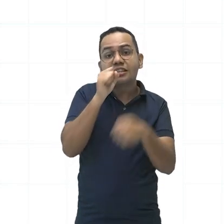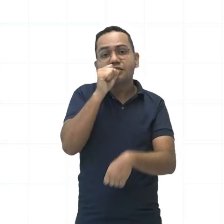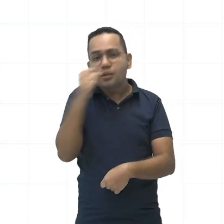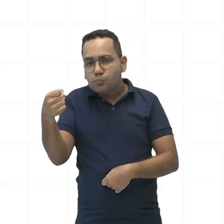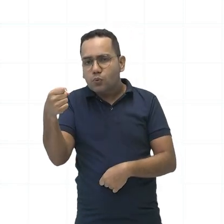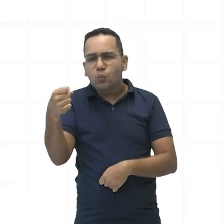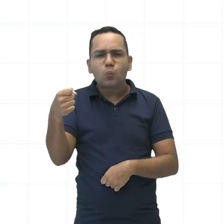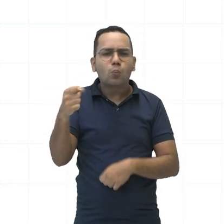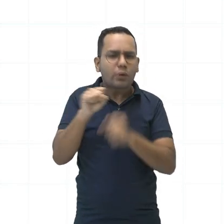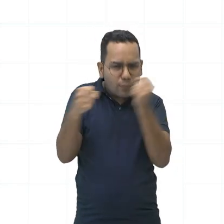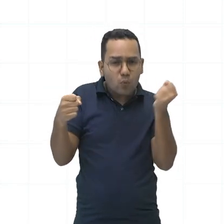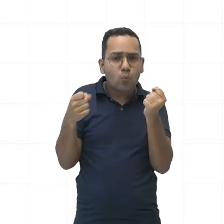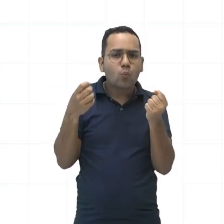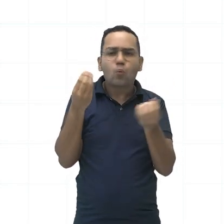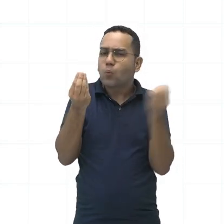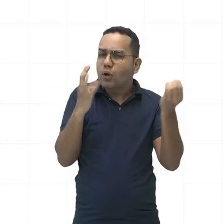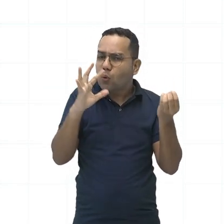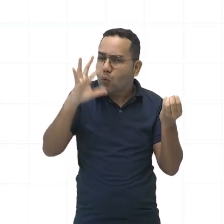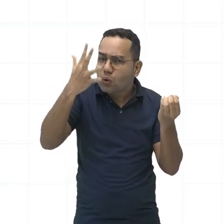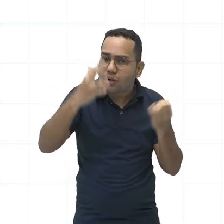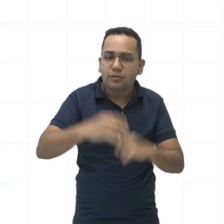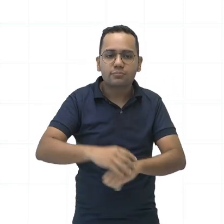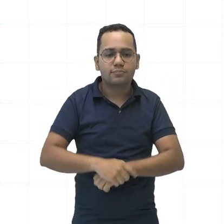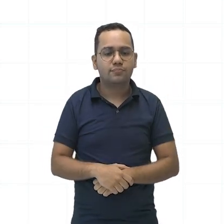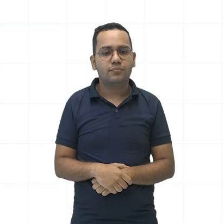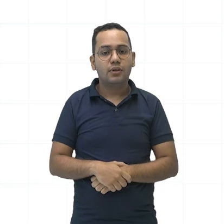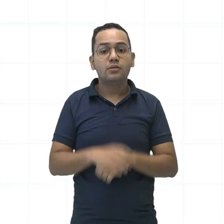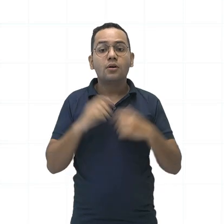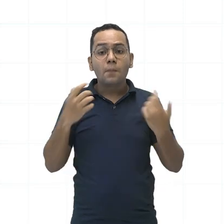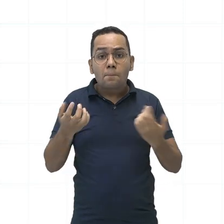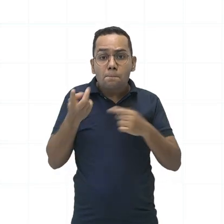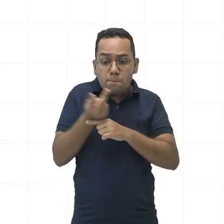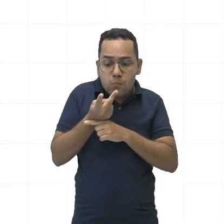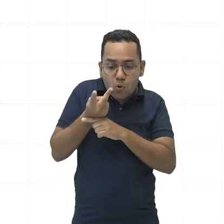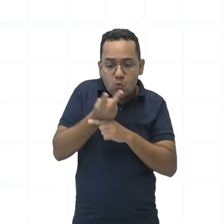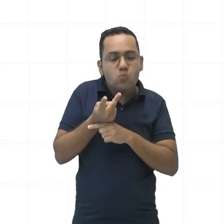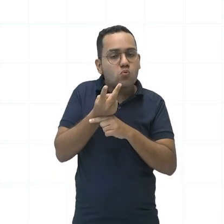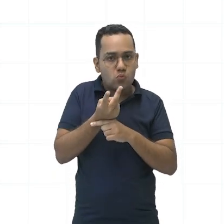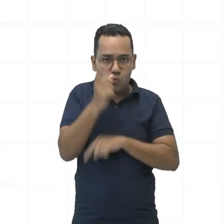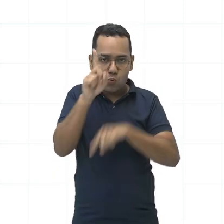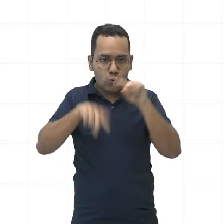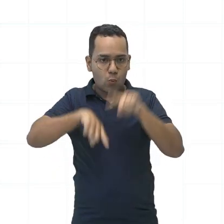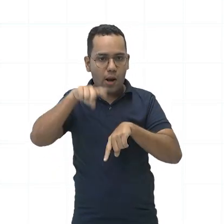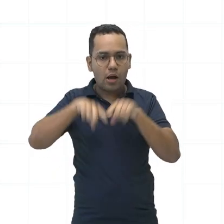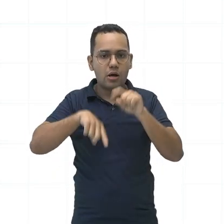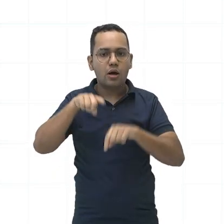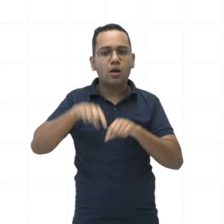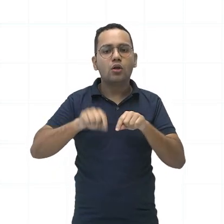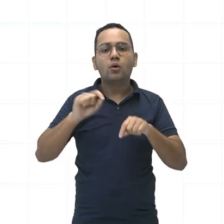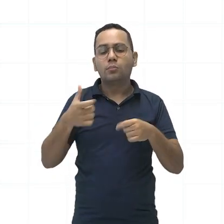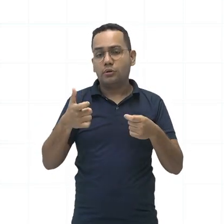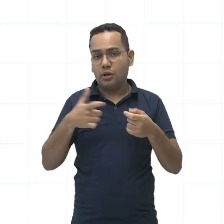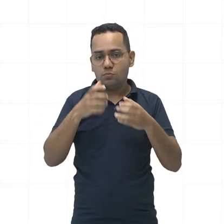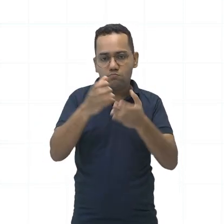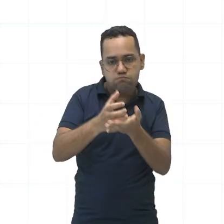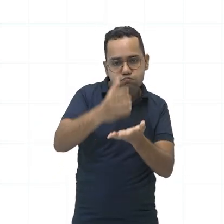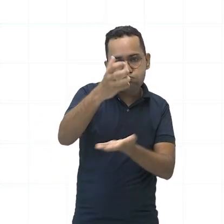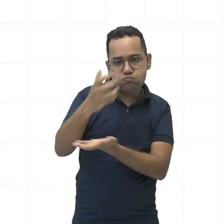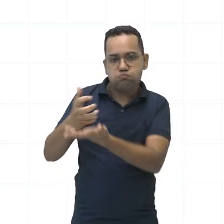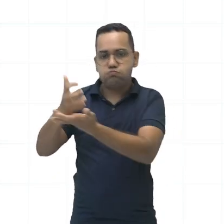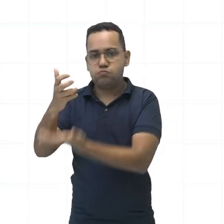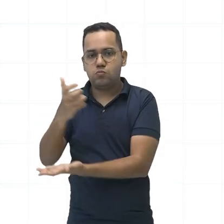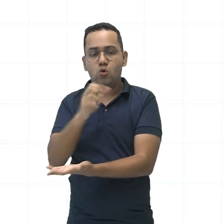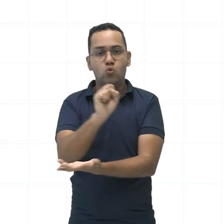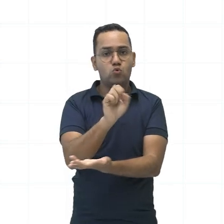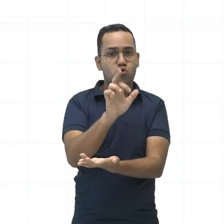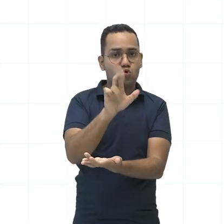Primeiro, localize o fragmento do dente e coloque-o em recipiente com soro fisiológico ou leite, como eu falei para vocês, tá